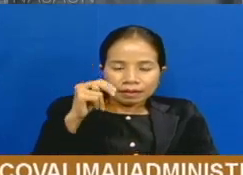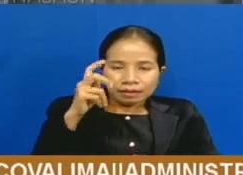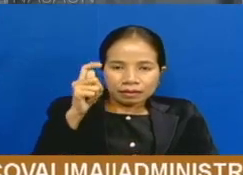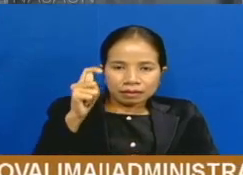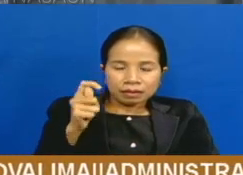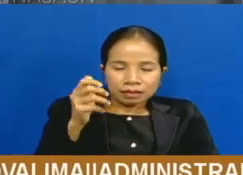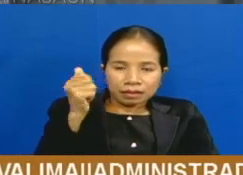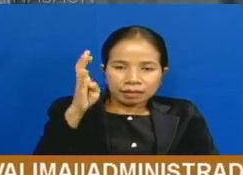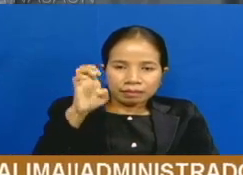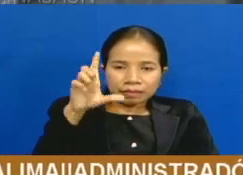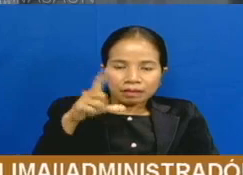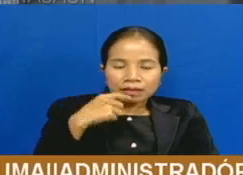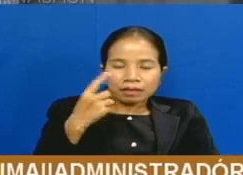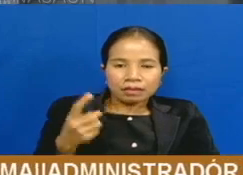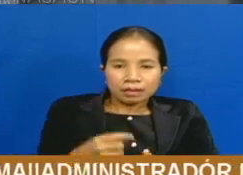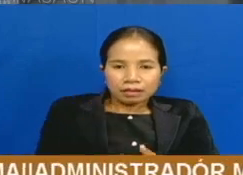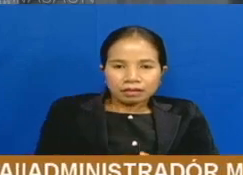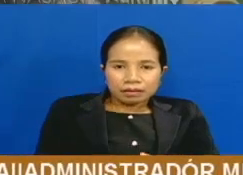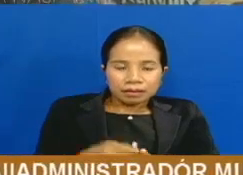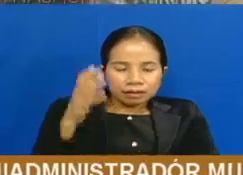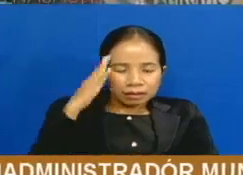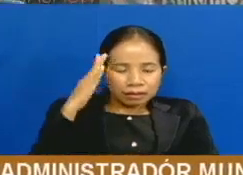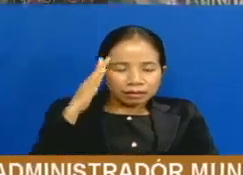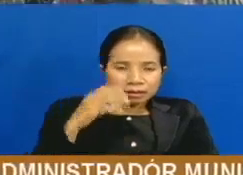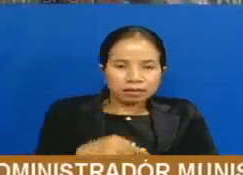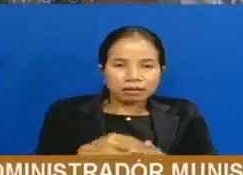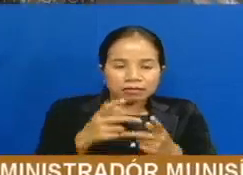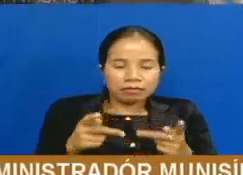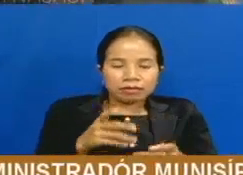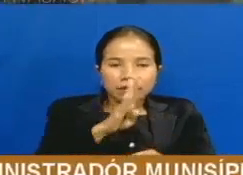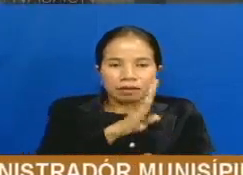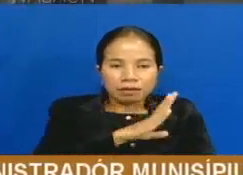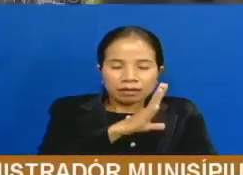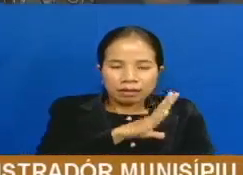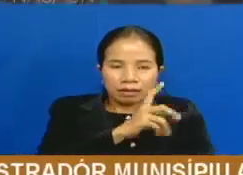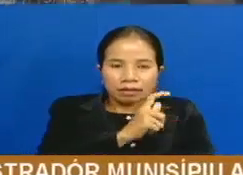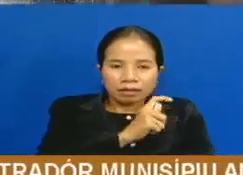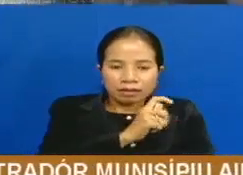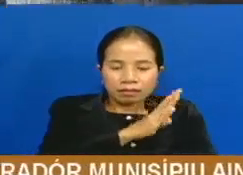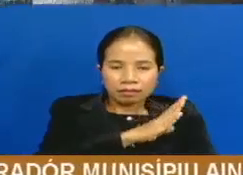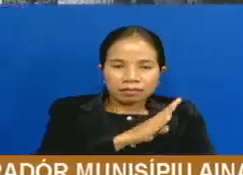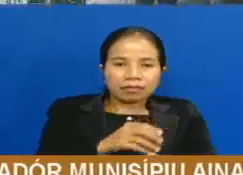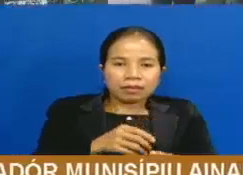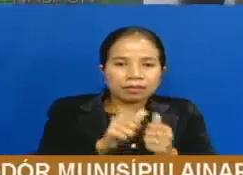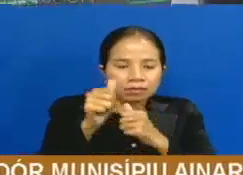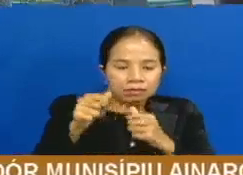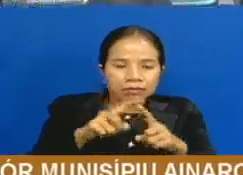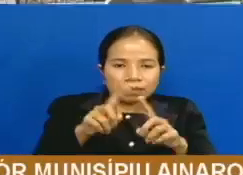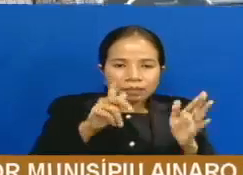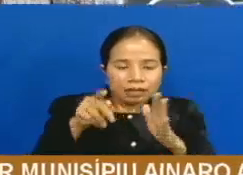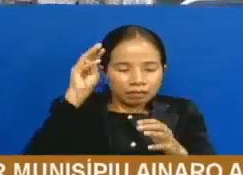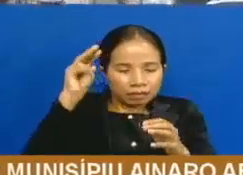da Concessão Hateten, nia parte reconhece duni terminal Becora Clot, mai be planu ministeru nian iha